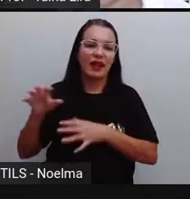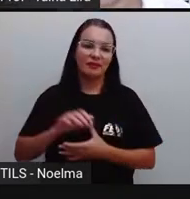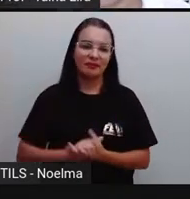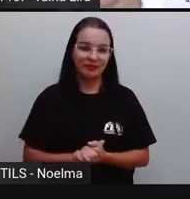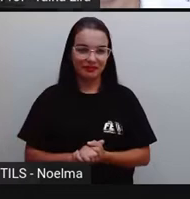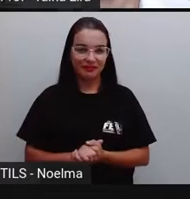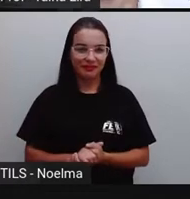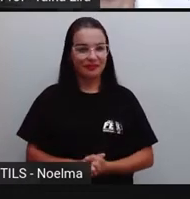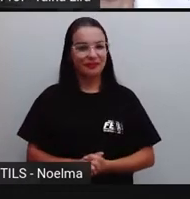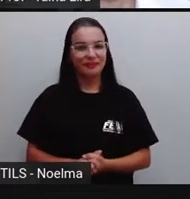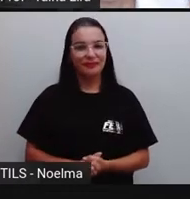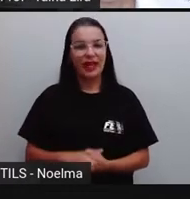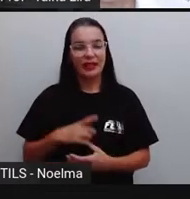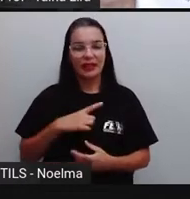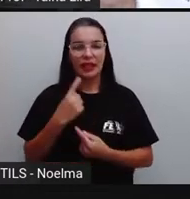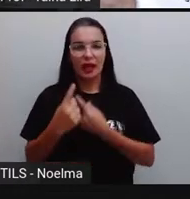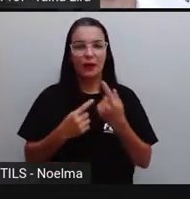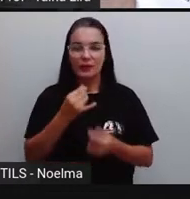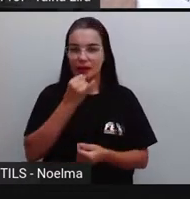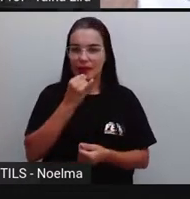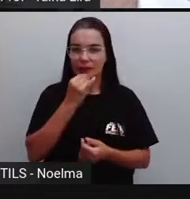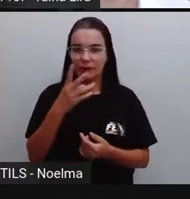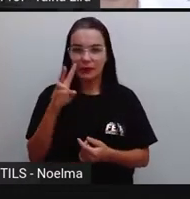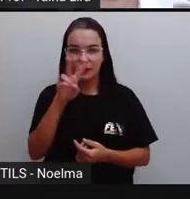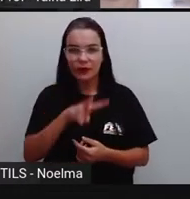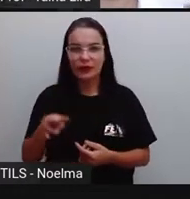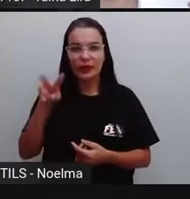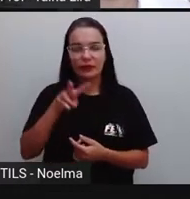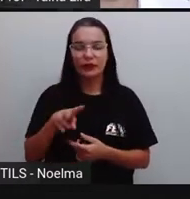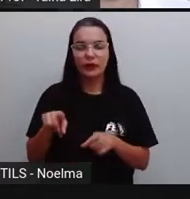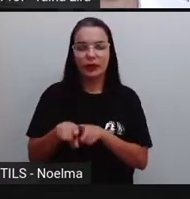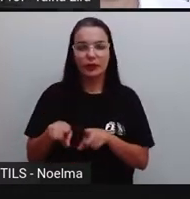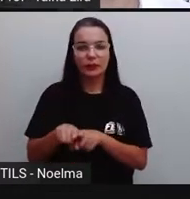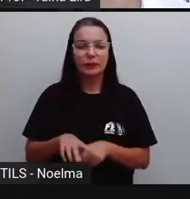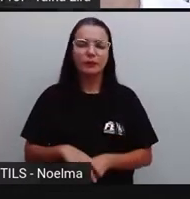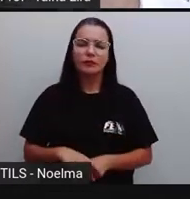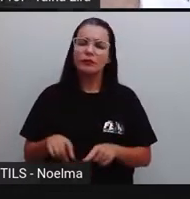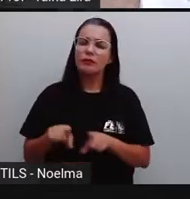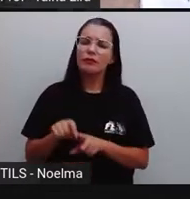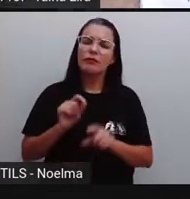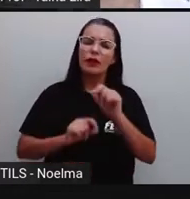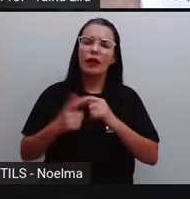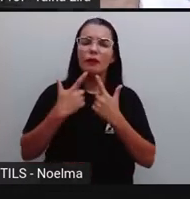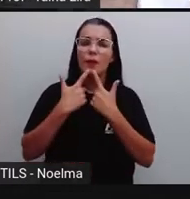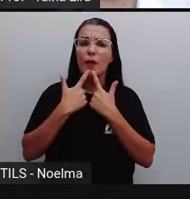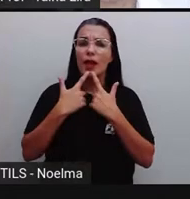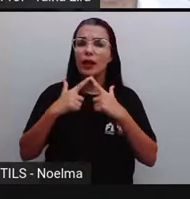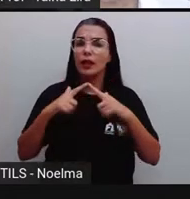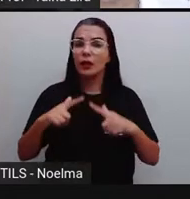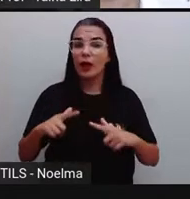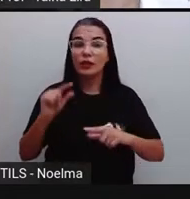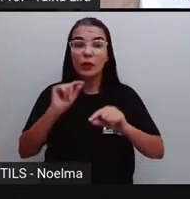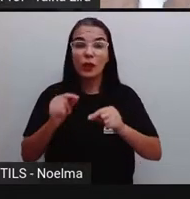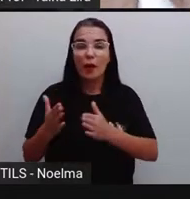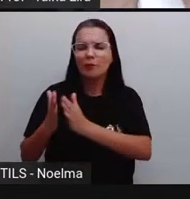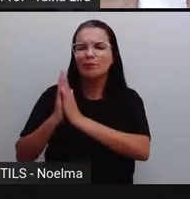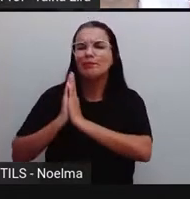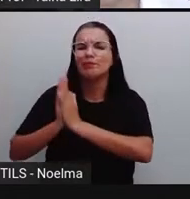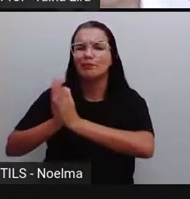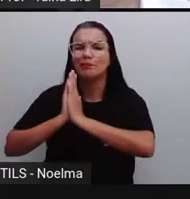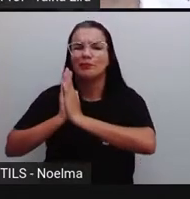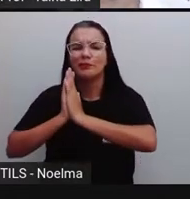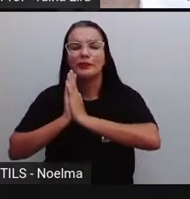aqui também. E a gente tem que lembrar também que ele tem ali uma linguagem, né, bem apelativa, onde ele